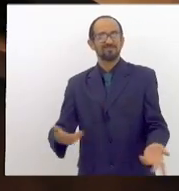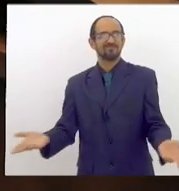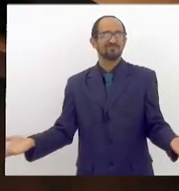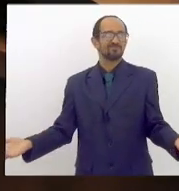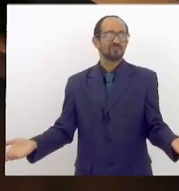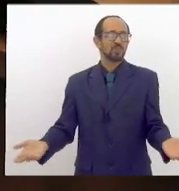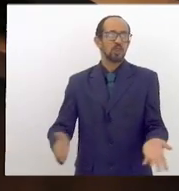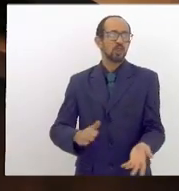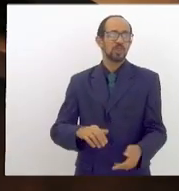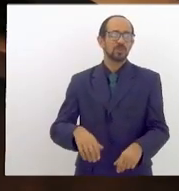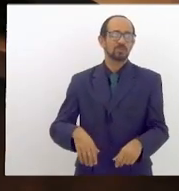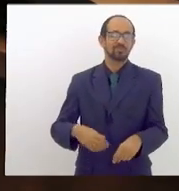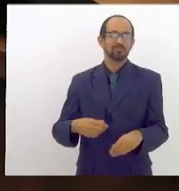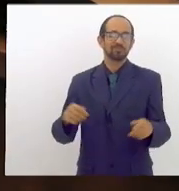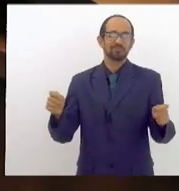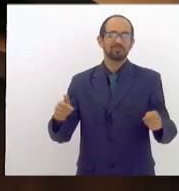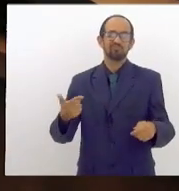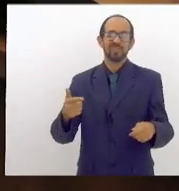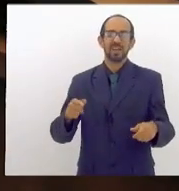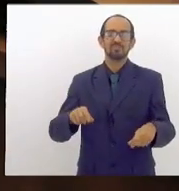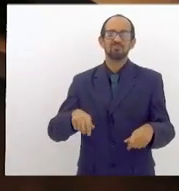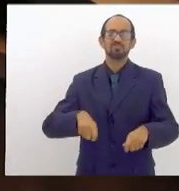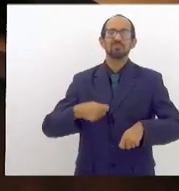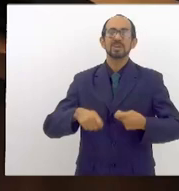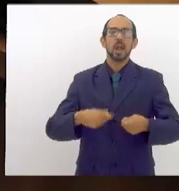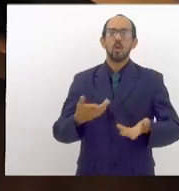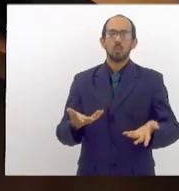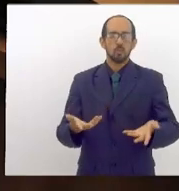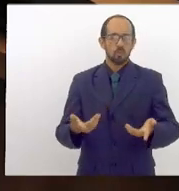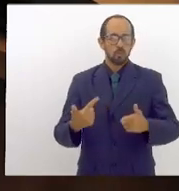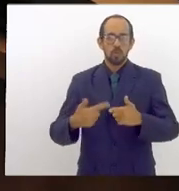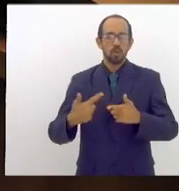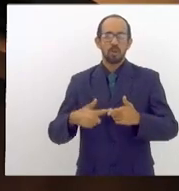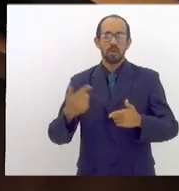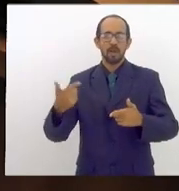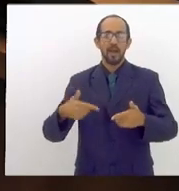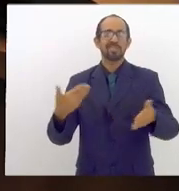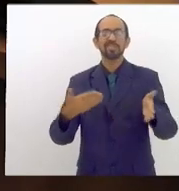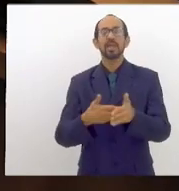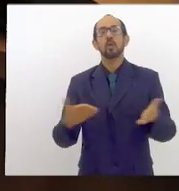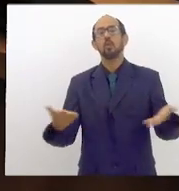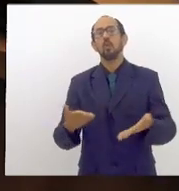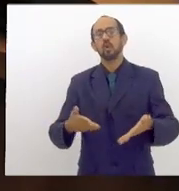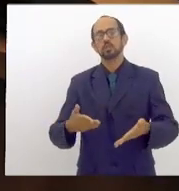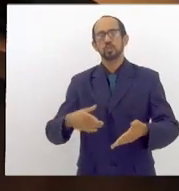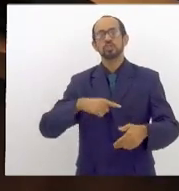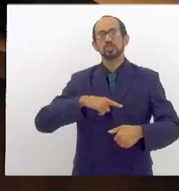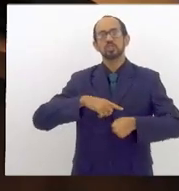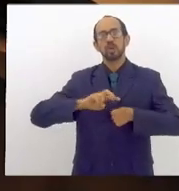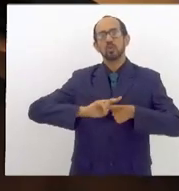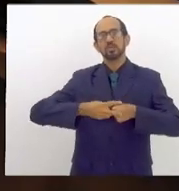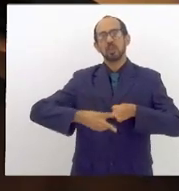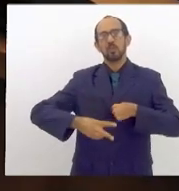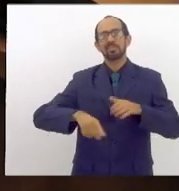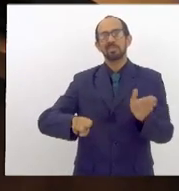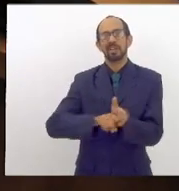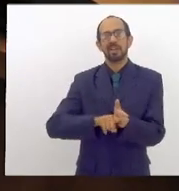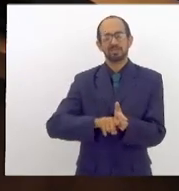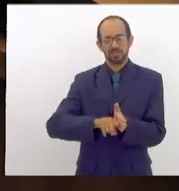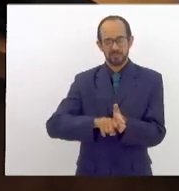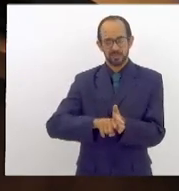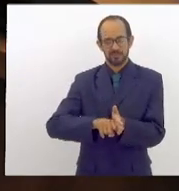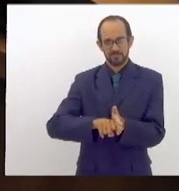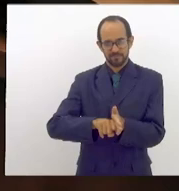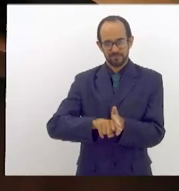esse empréstimo nos onera até os tempos atuais a CPI